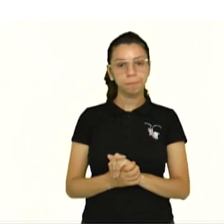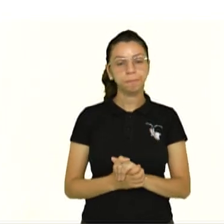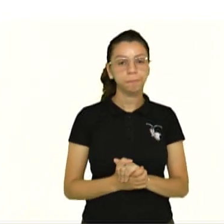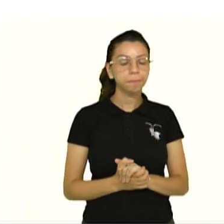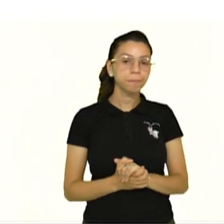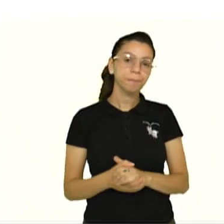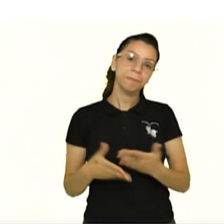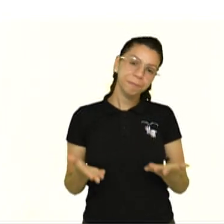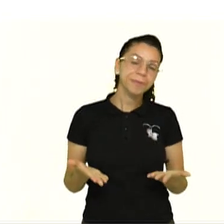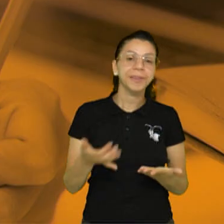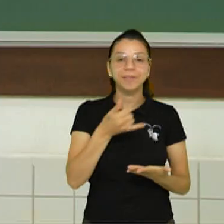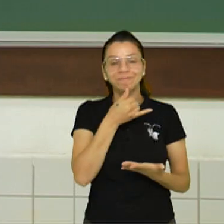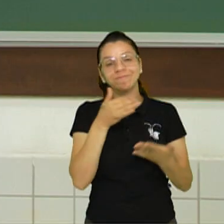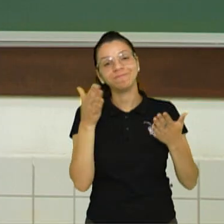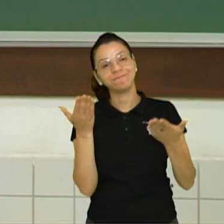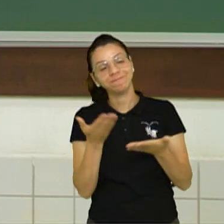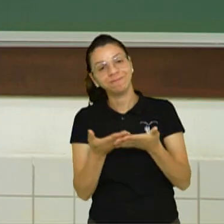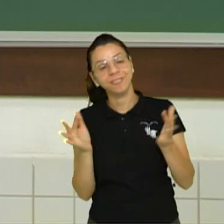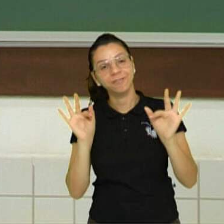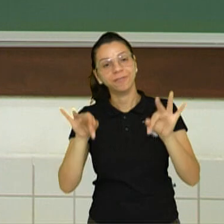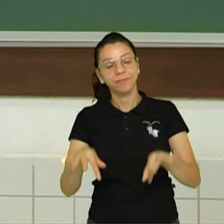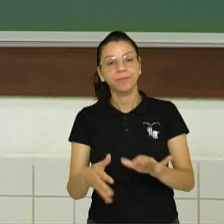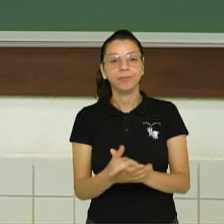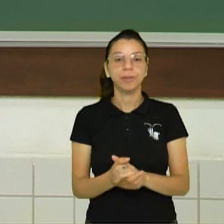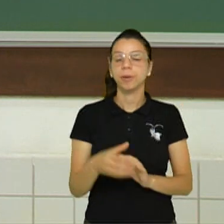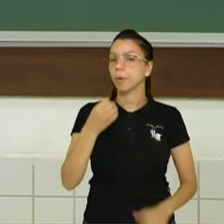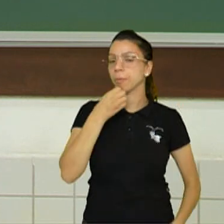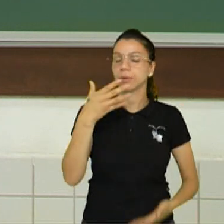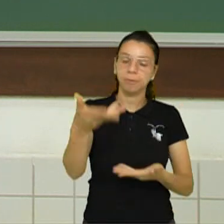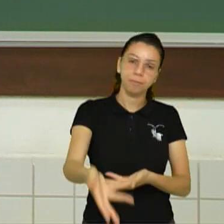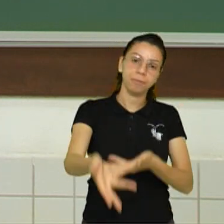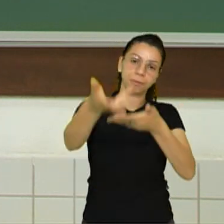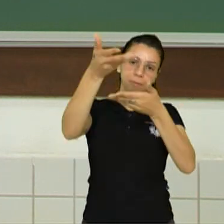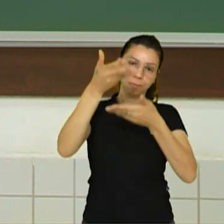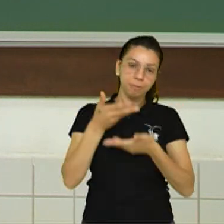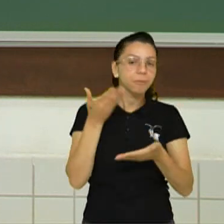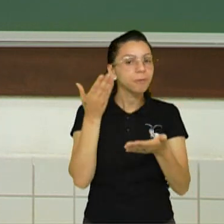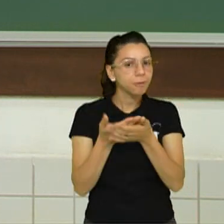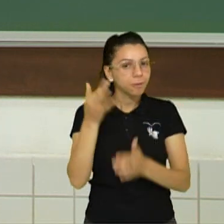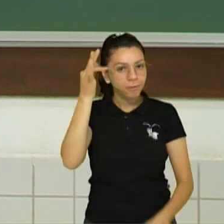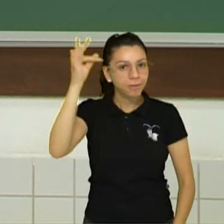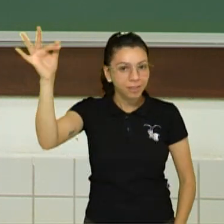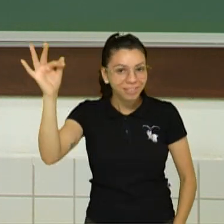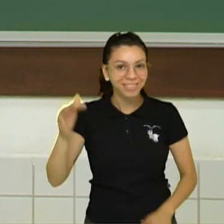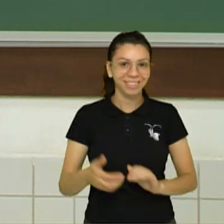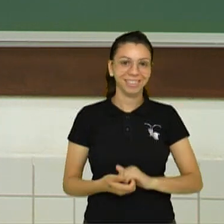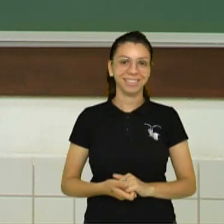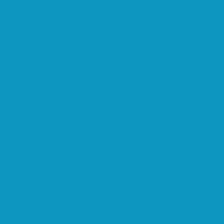Ficamos por aqui hoje, então, e seja muito bem-vindo a esta aula de filosofia.